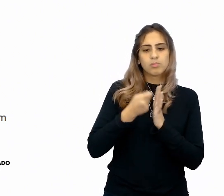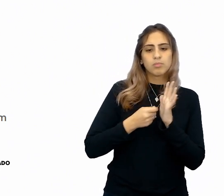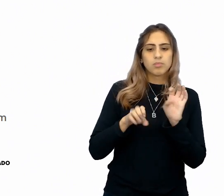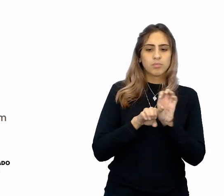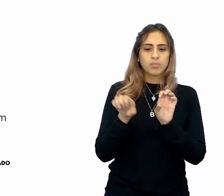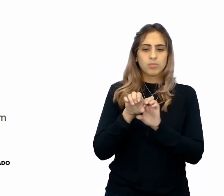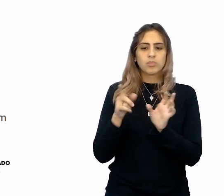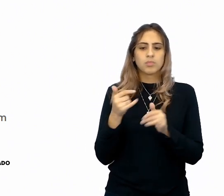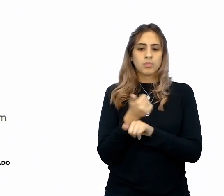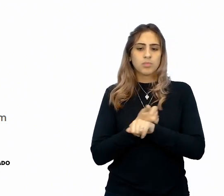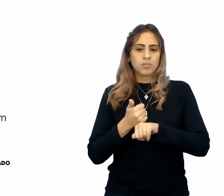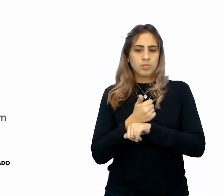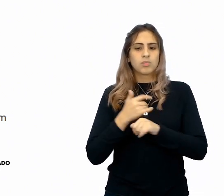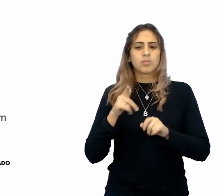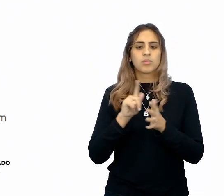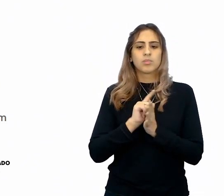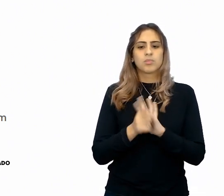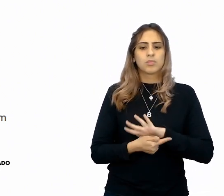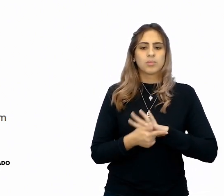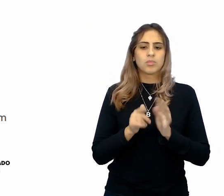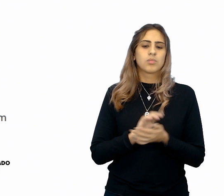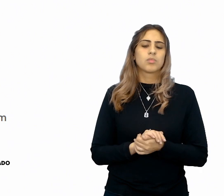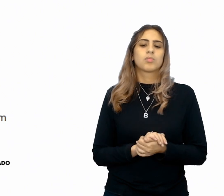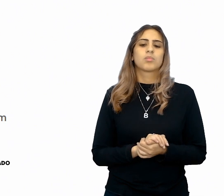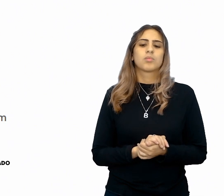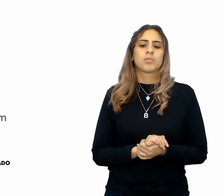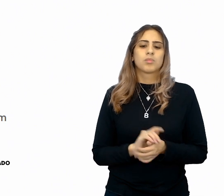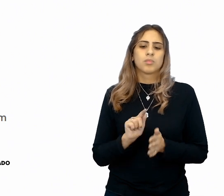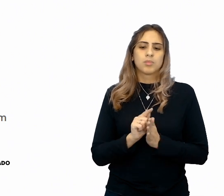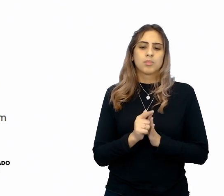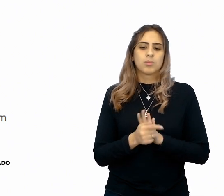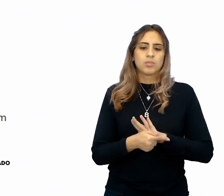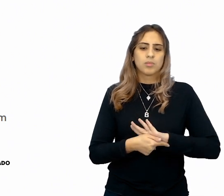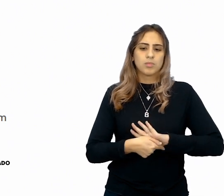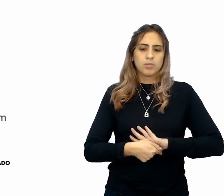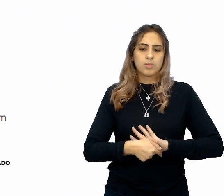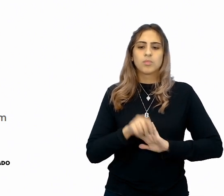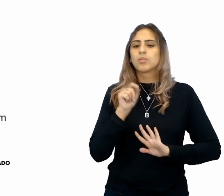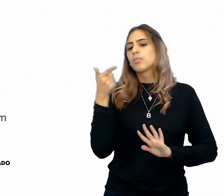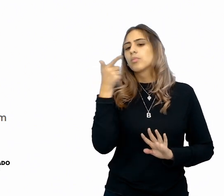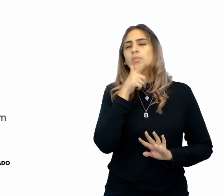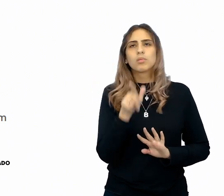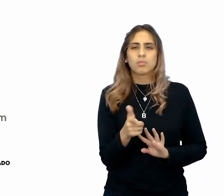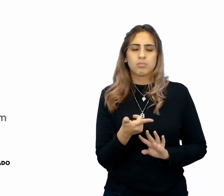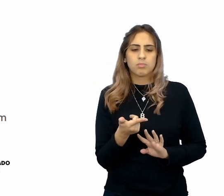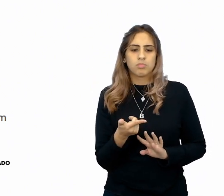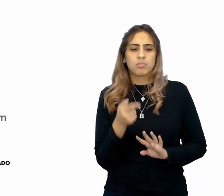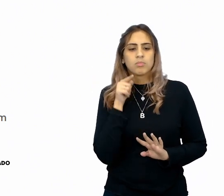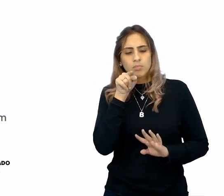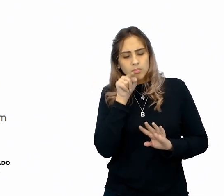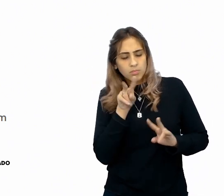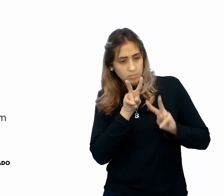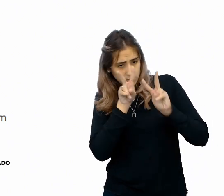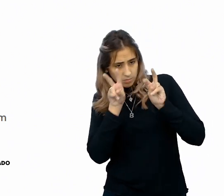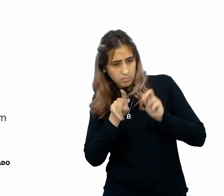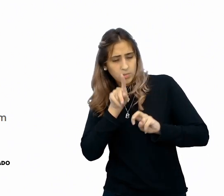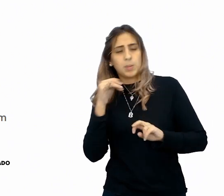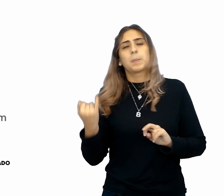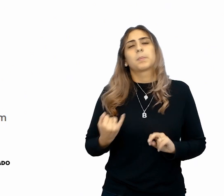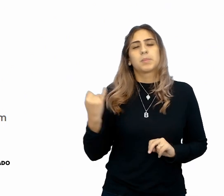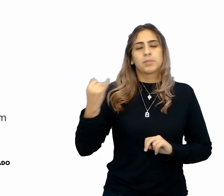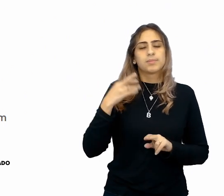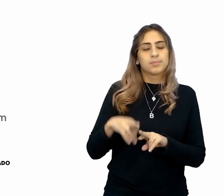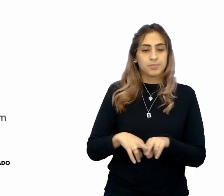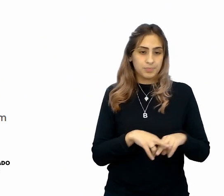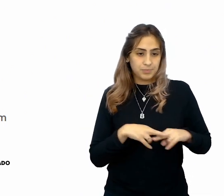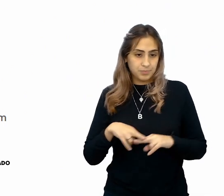do gênero. Explicitar o objetivo do jogo, ou seja, quem ganha. Sobre esse critério, é interessante